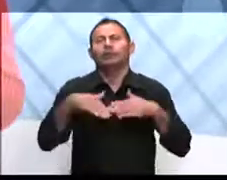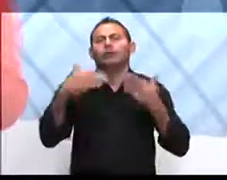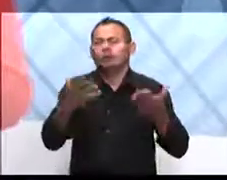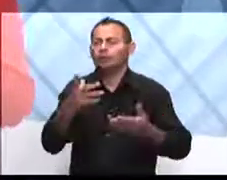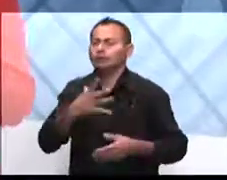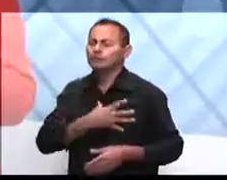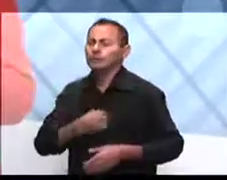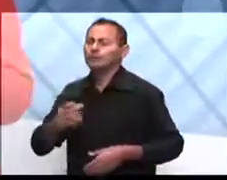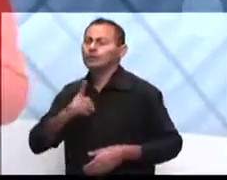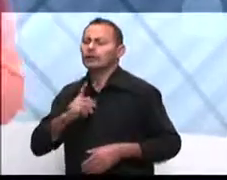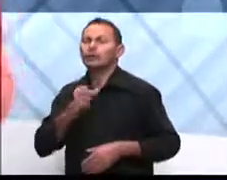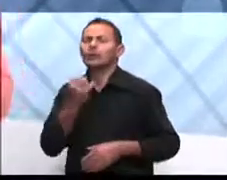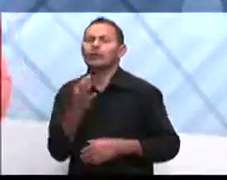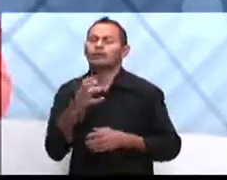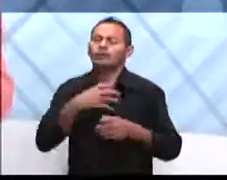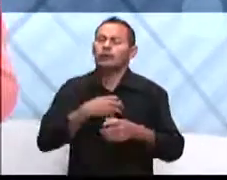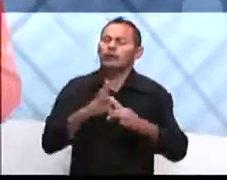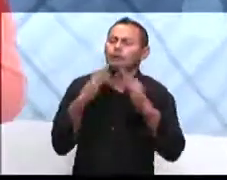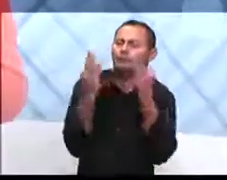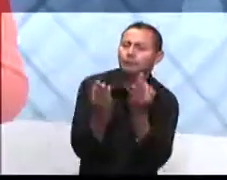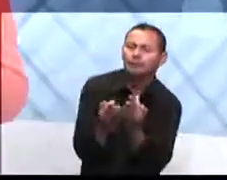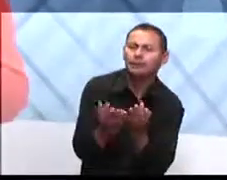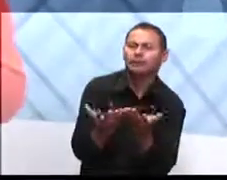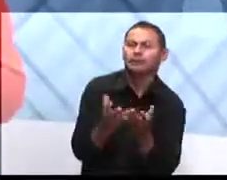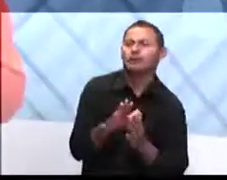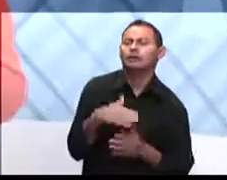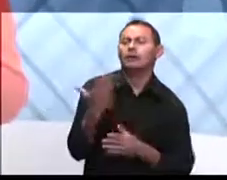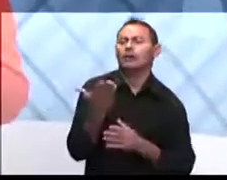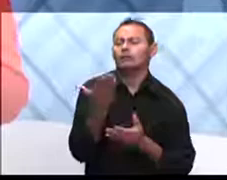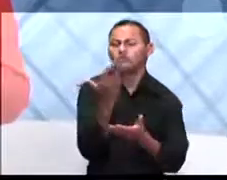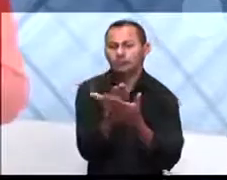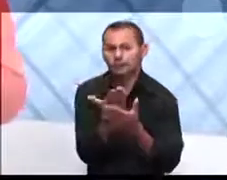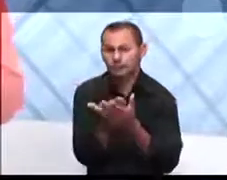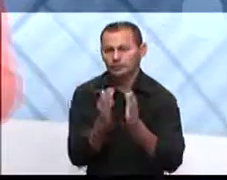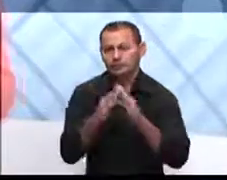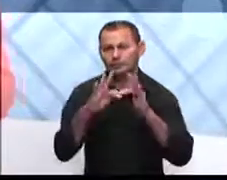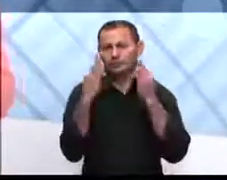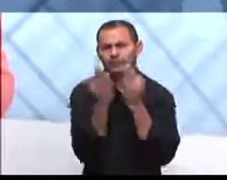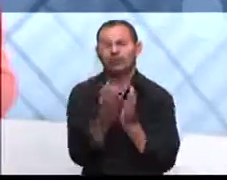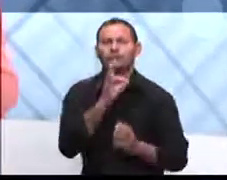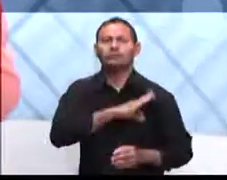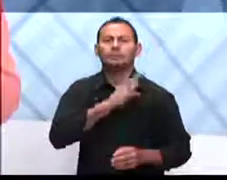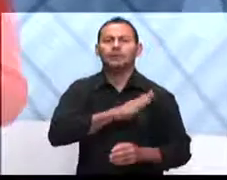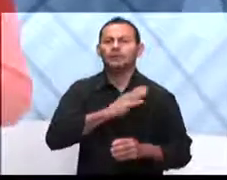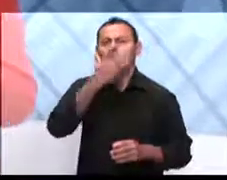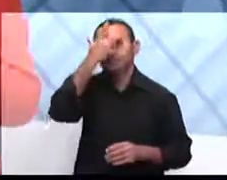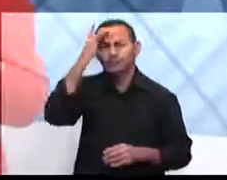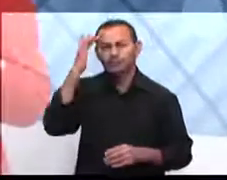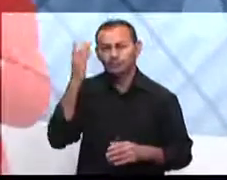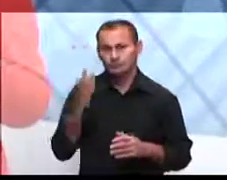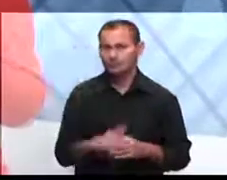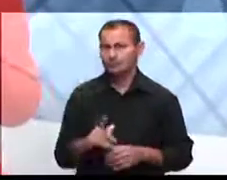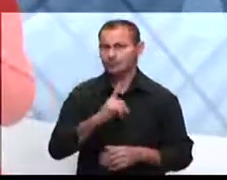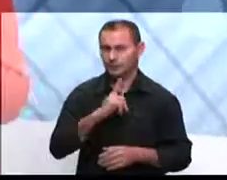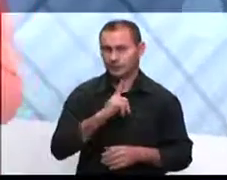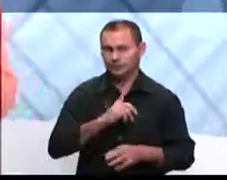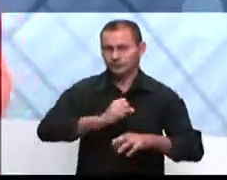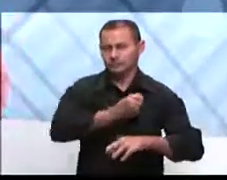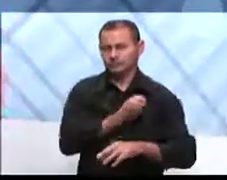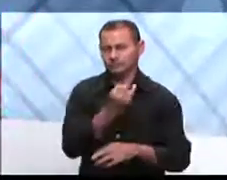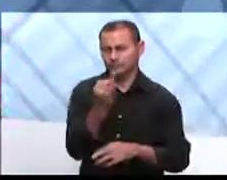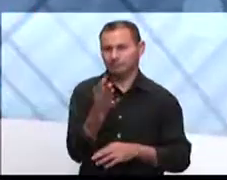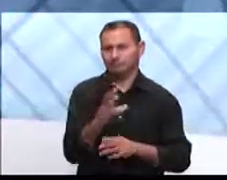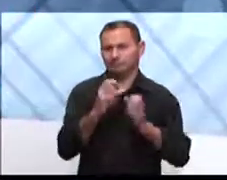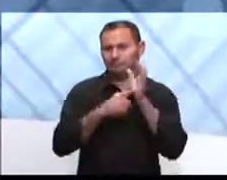filhos ele tem, qual a composição familiar, qual a escolaridade, qual a renda, né? Então, existem ali